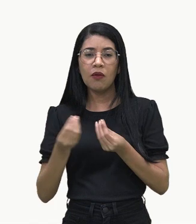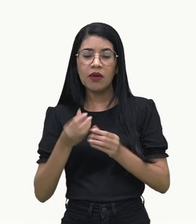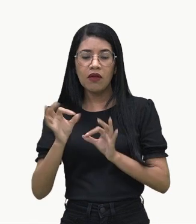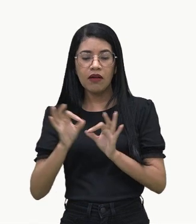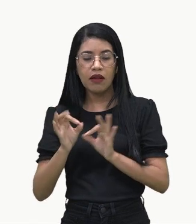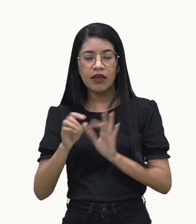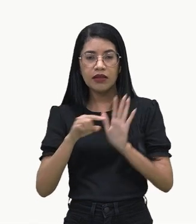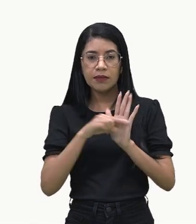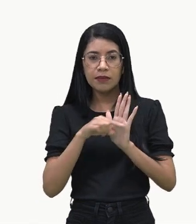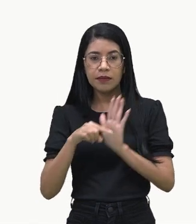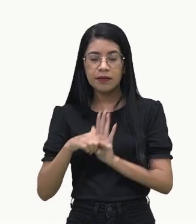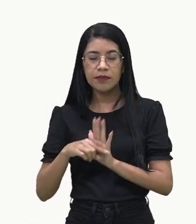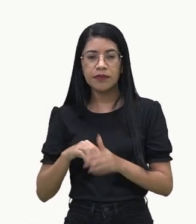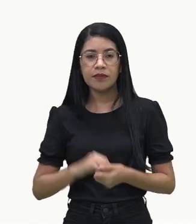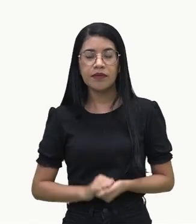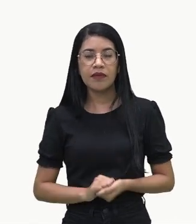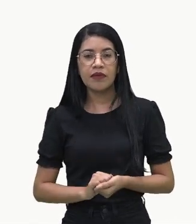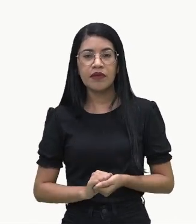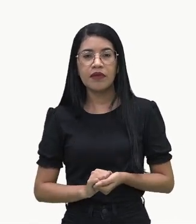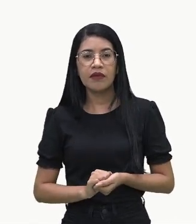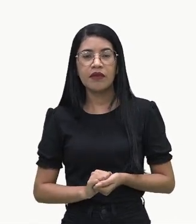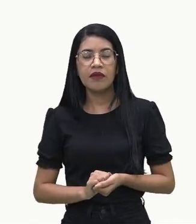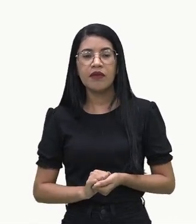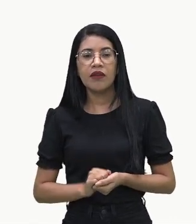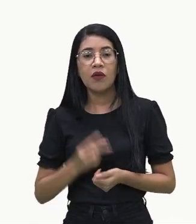juntos? Então, o valor maior